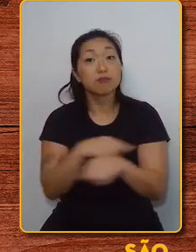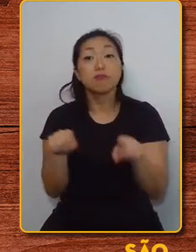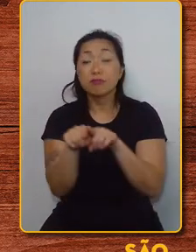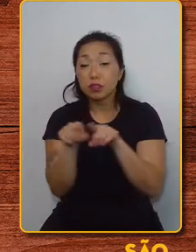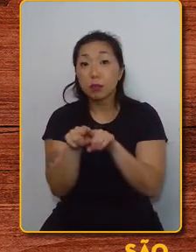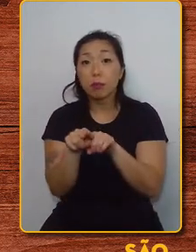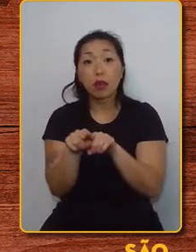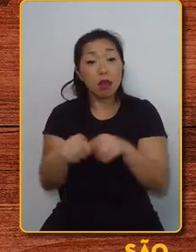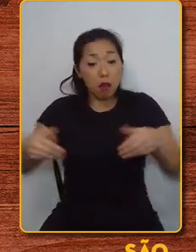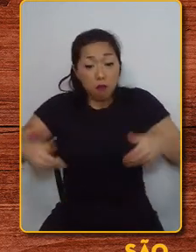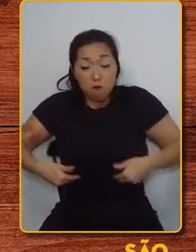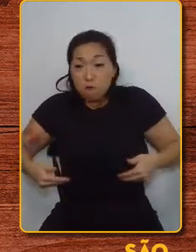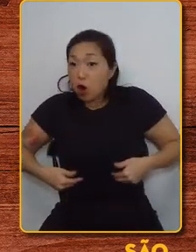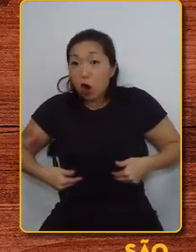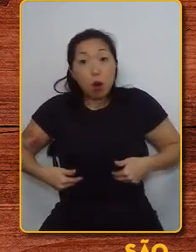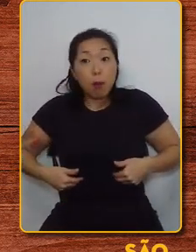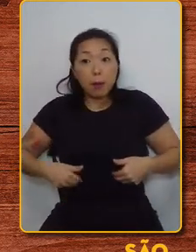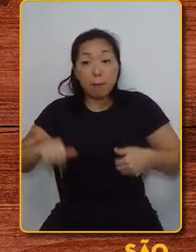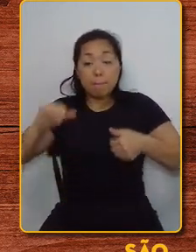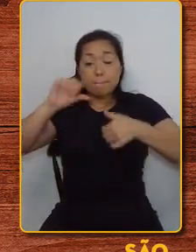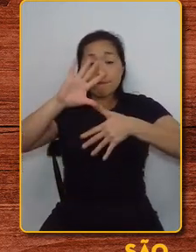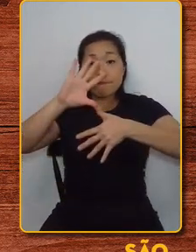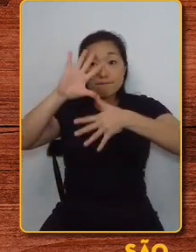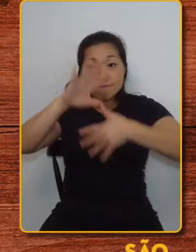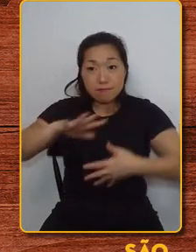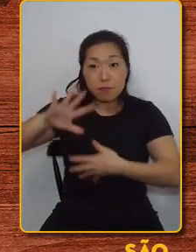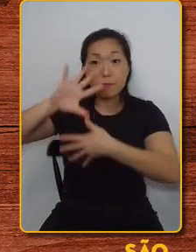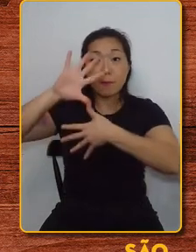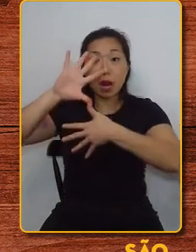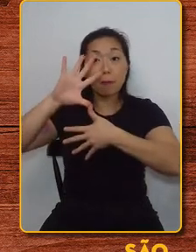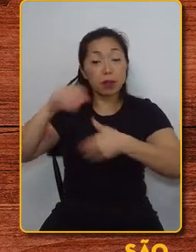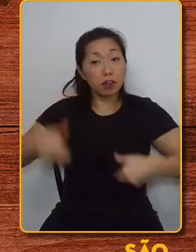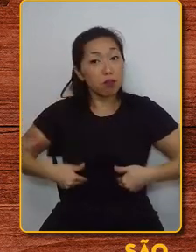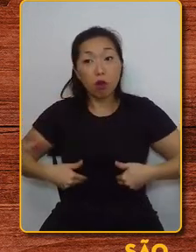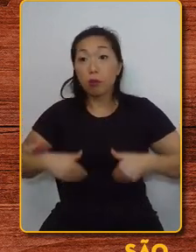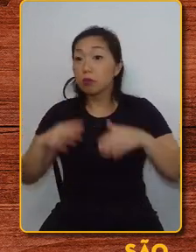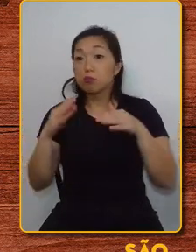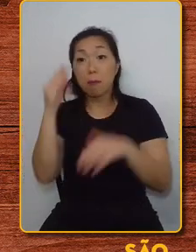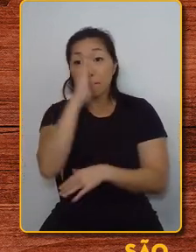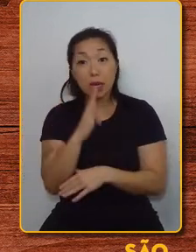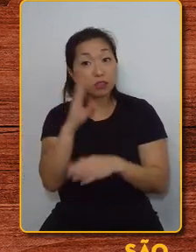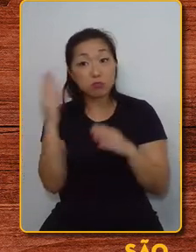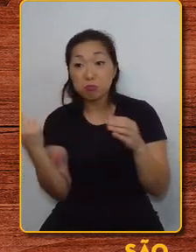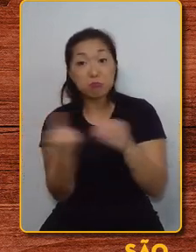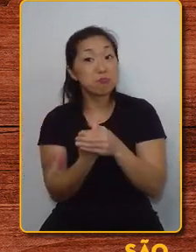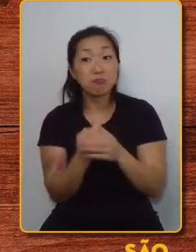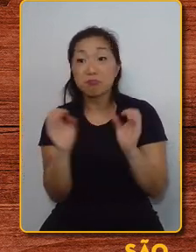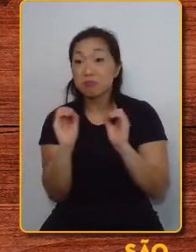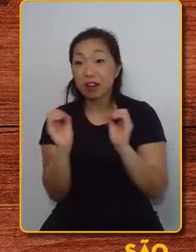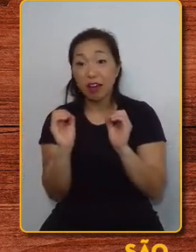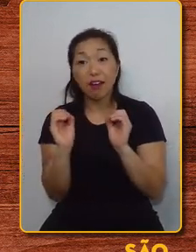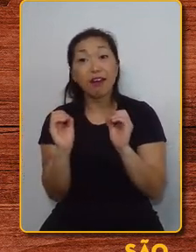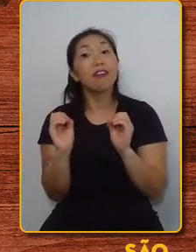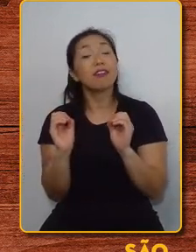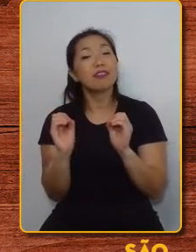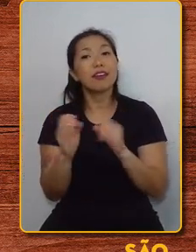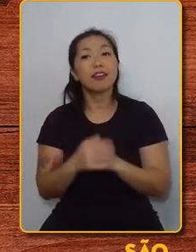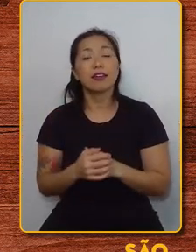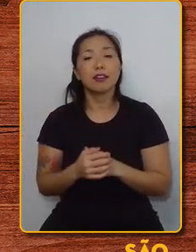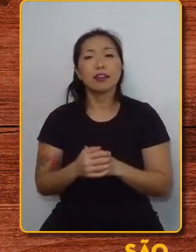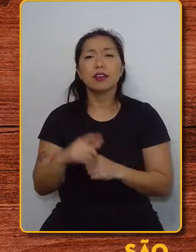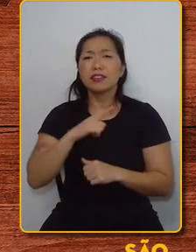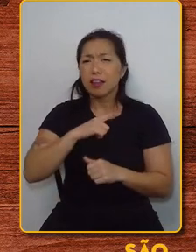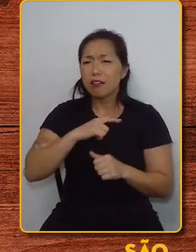bombando, PAA, né, se recuperando aí do ataque do Moro, nós com um conjunto